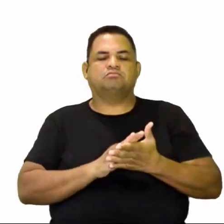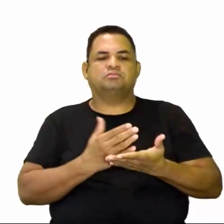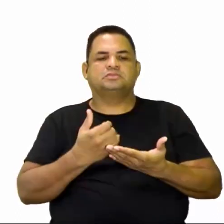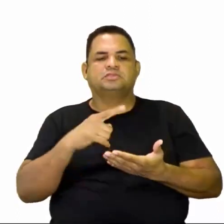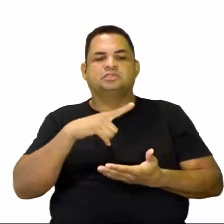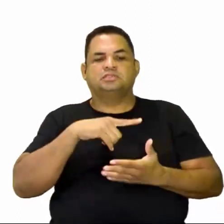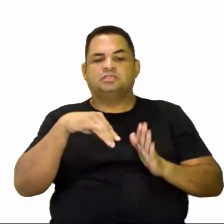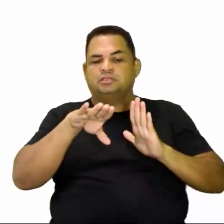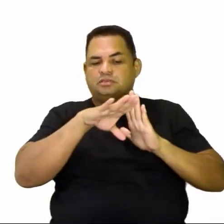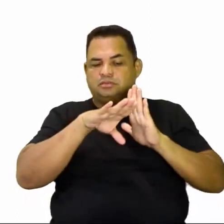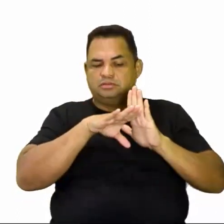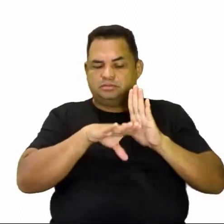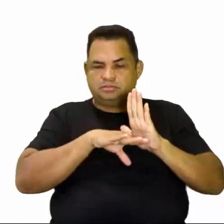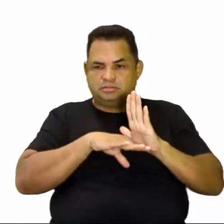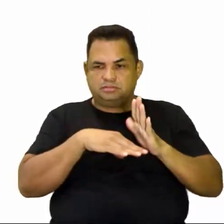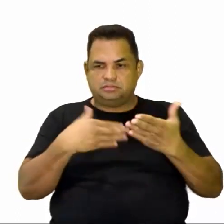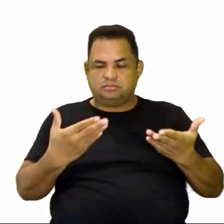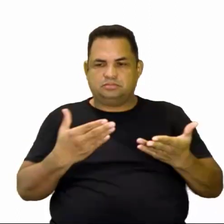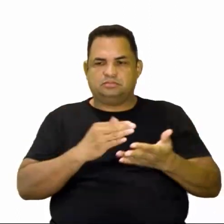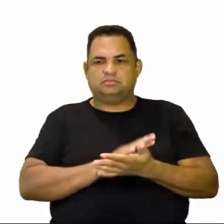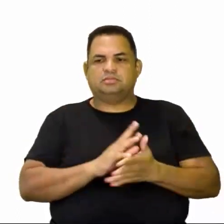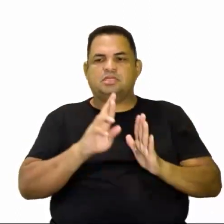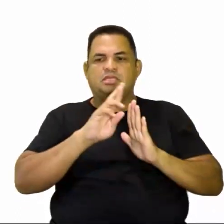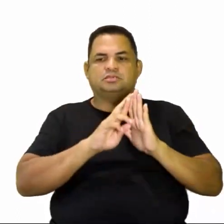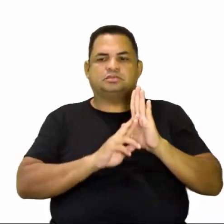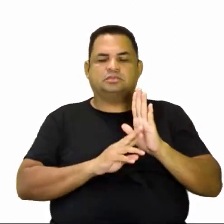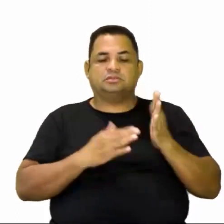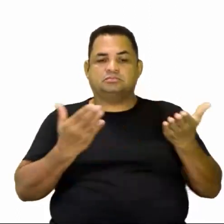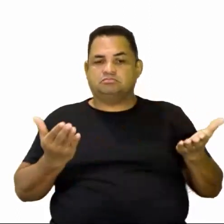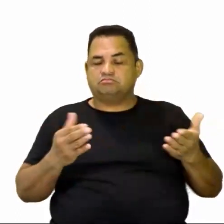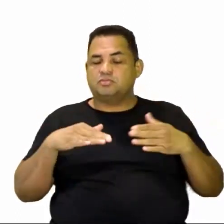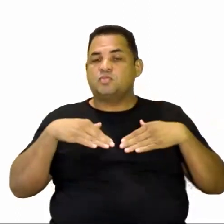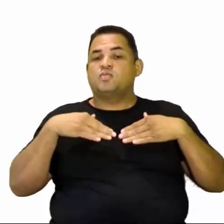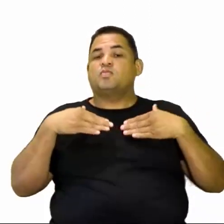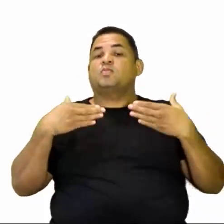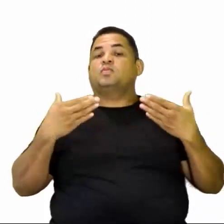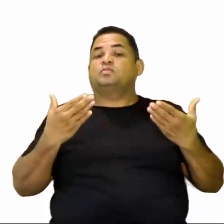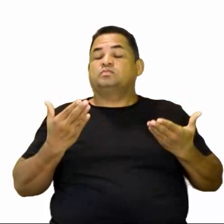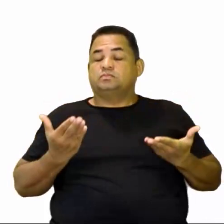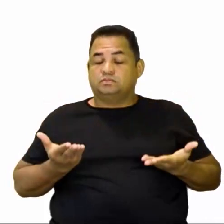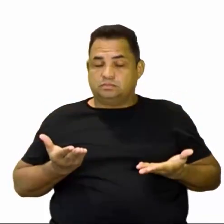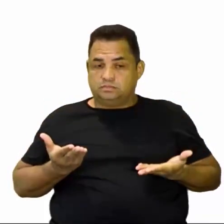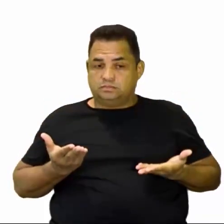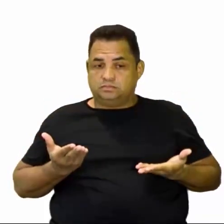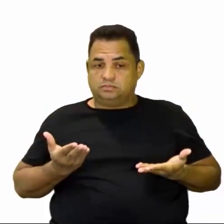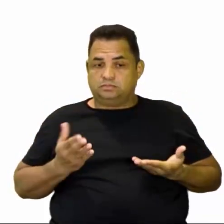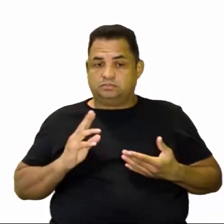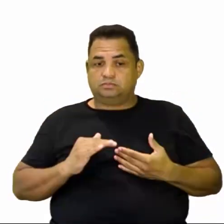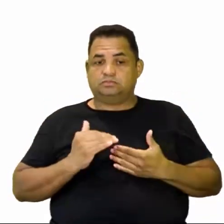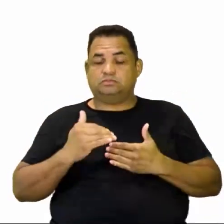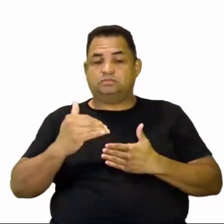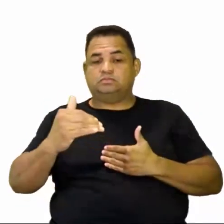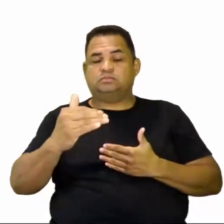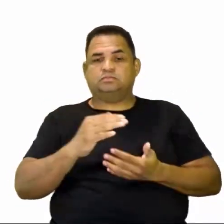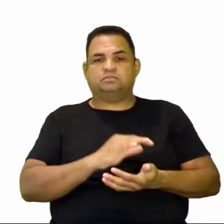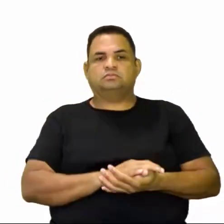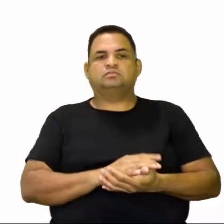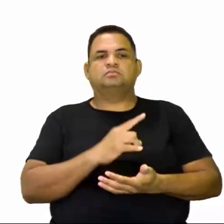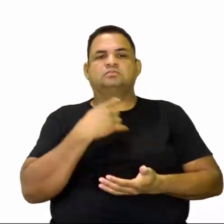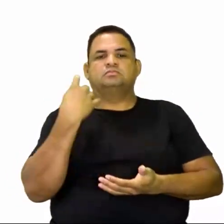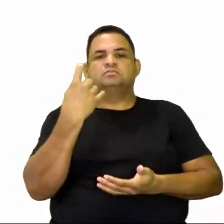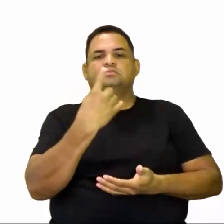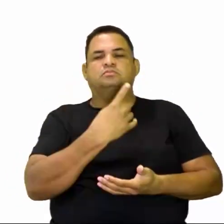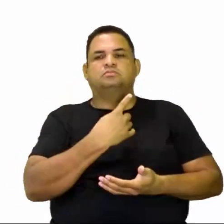um dos quesitos a seguir. E aí? Quais são os quesitos a seguir que